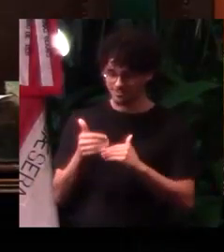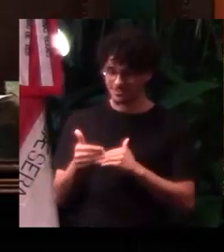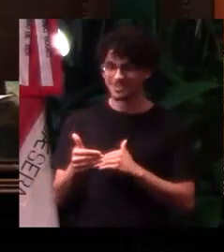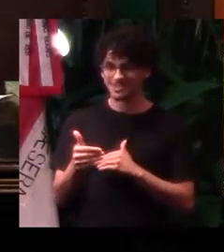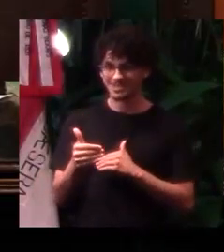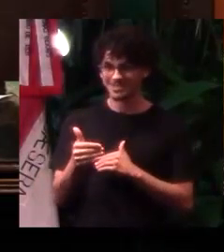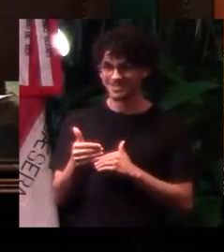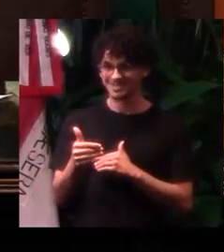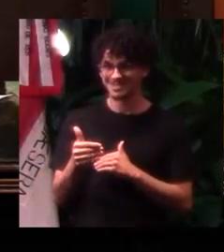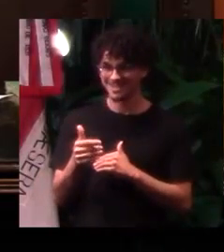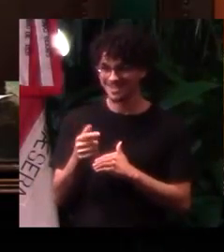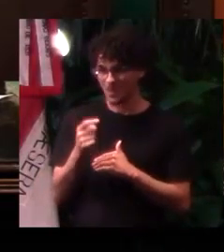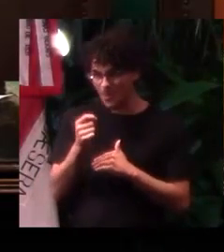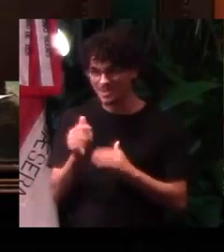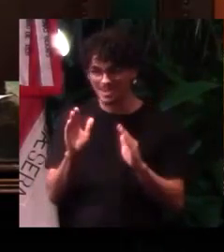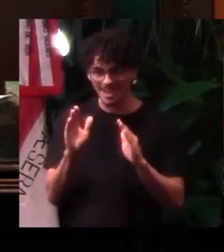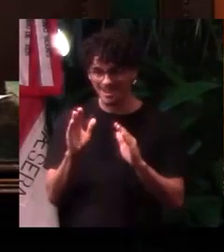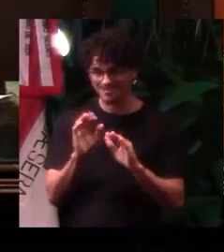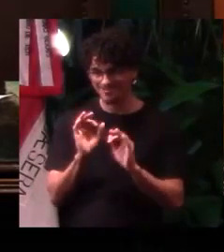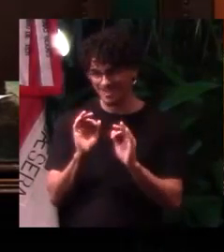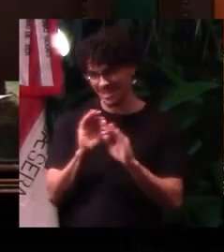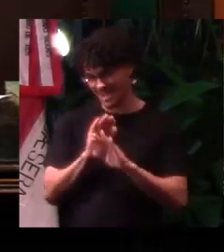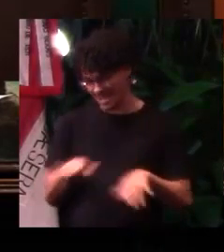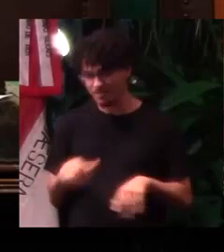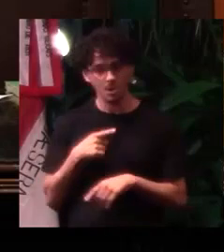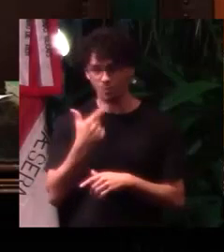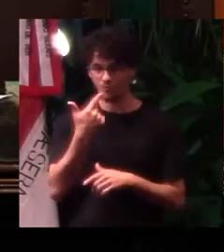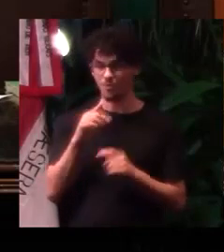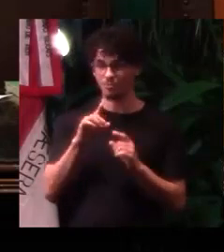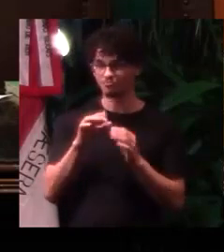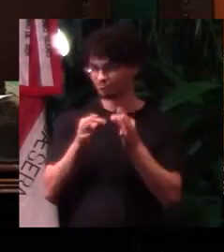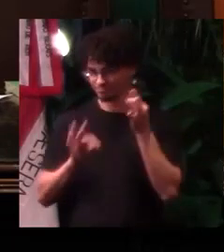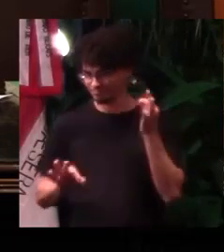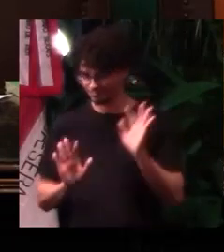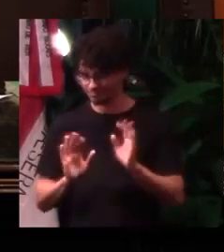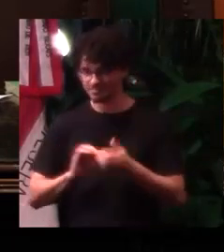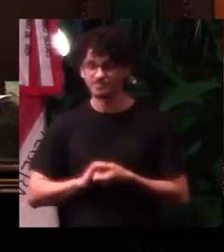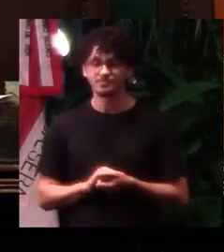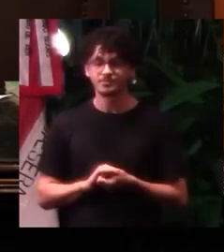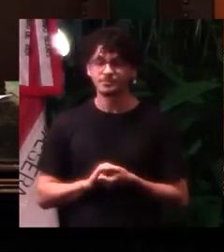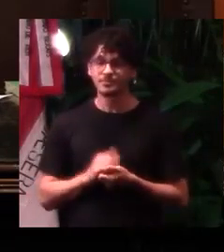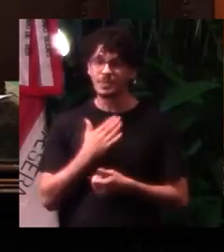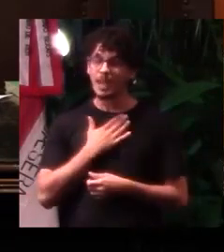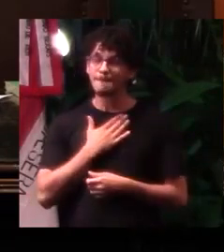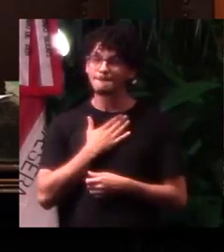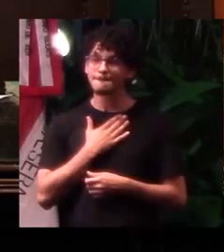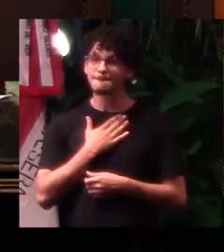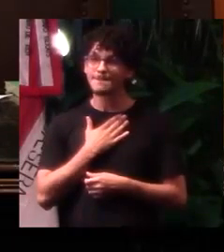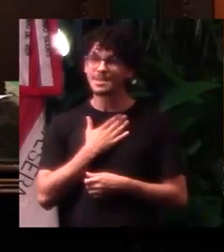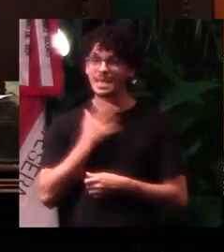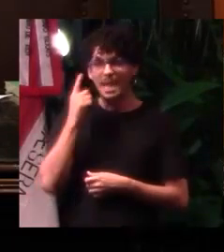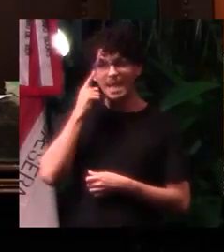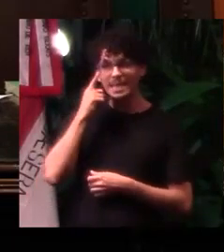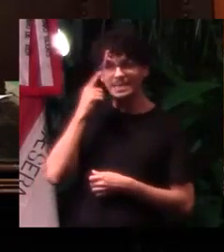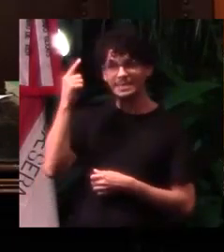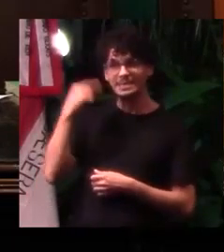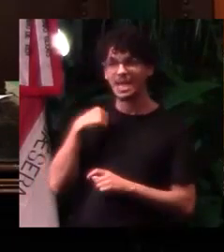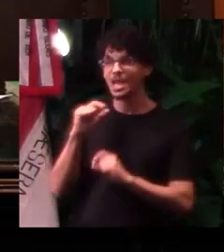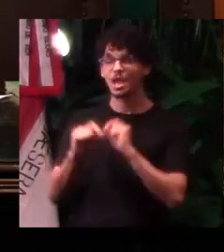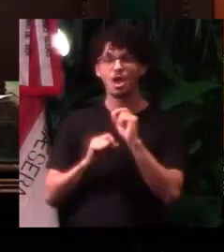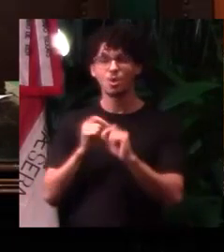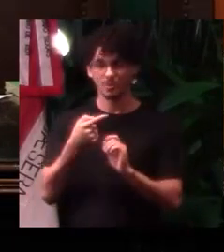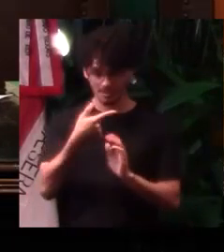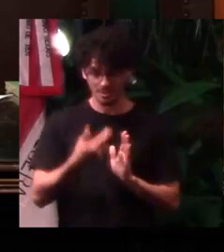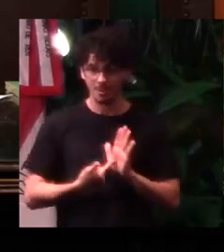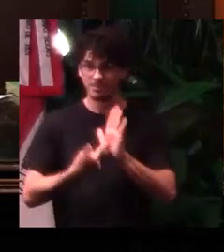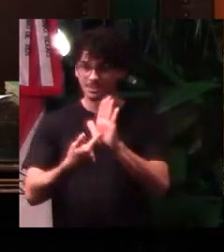que me restam, né? Que eu não vou me alongar muito, a minha pretensão seria, nesse texto, inclusive, que lhes